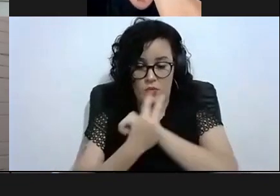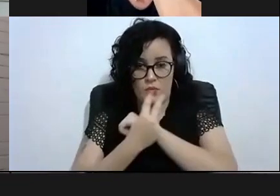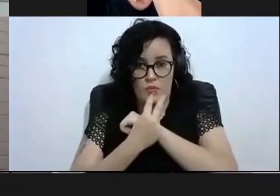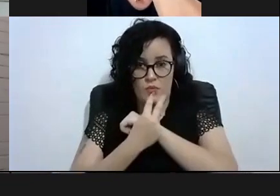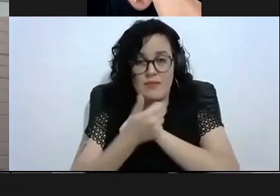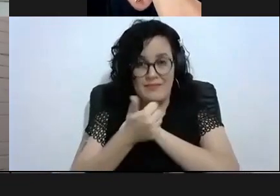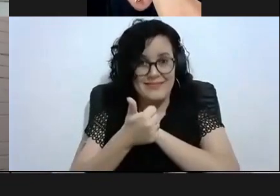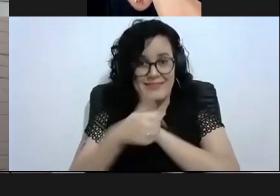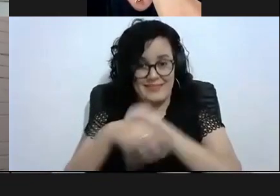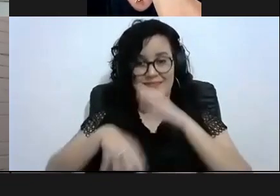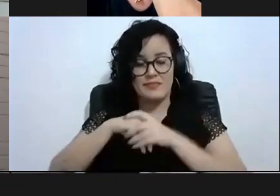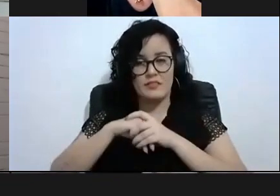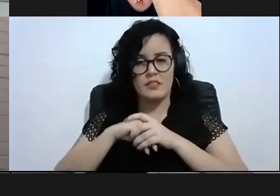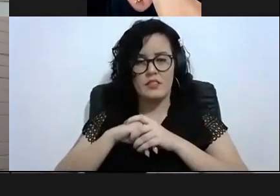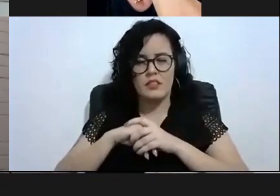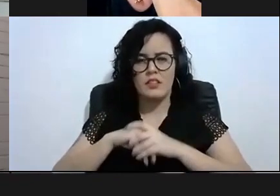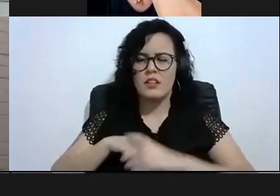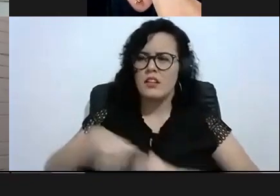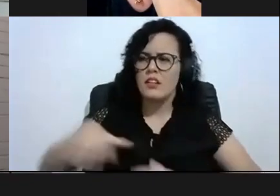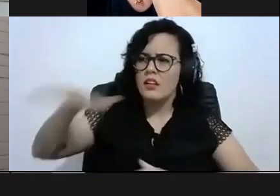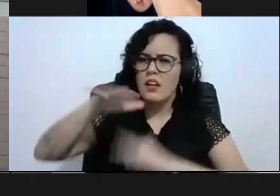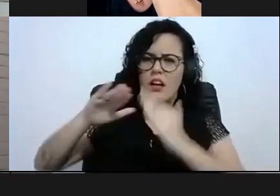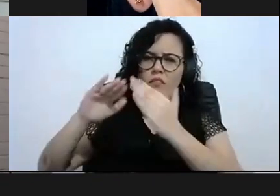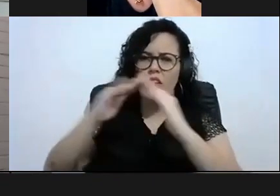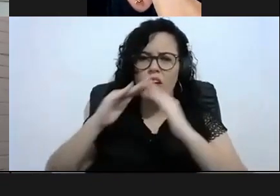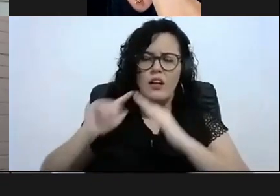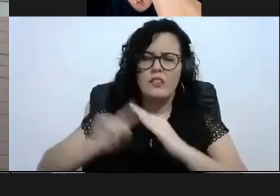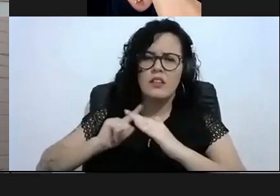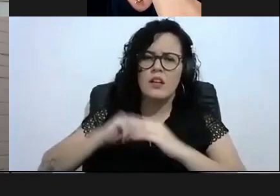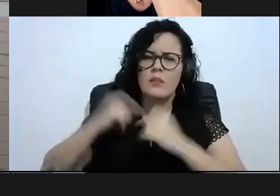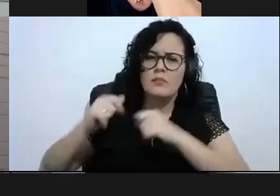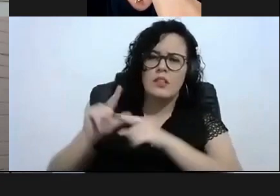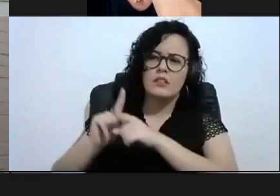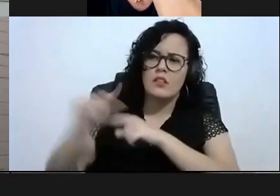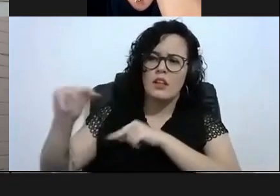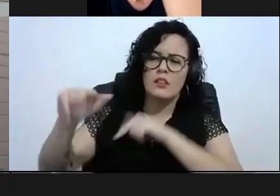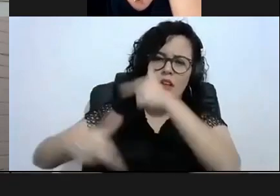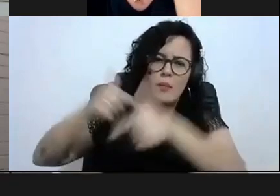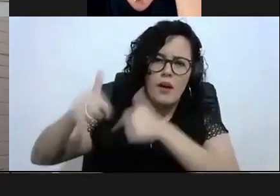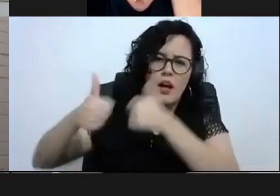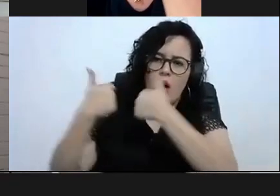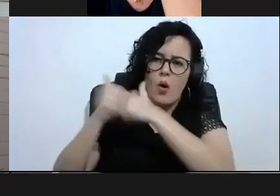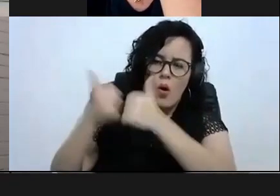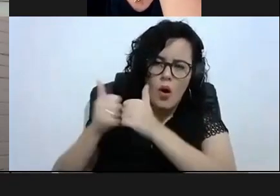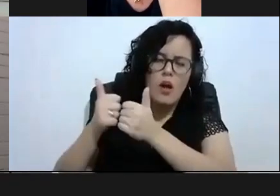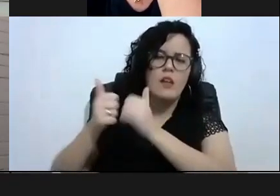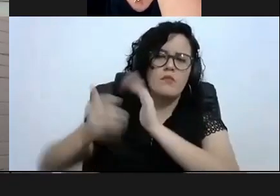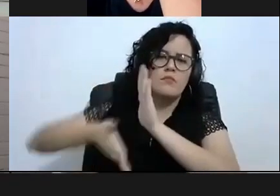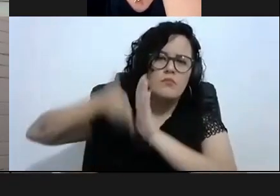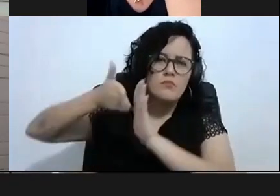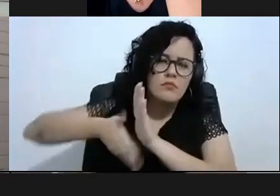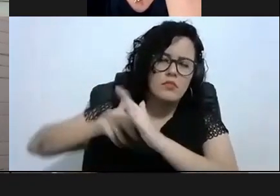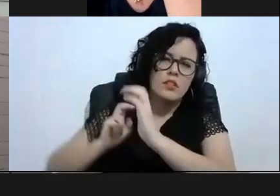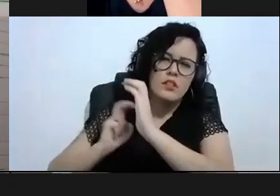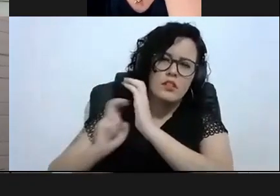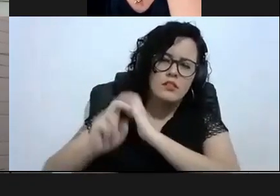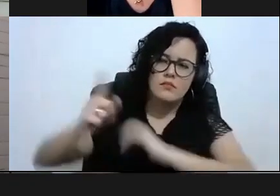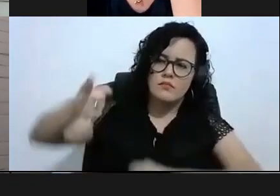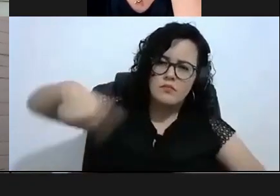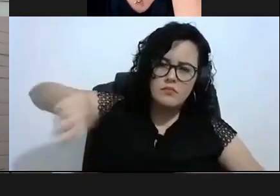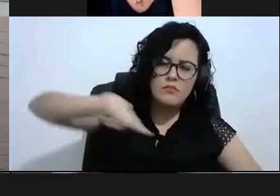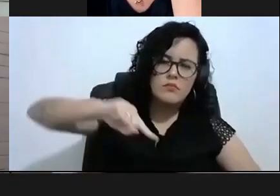mas quem está na periferia, que tem que sair para trabalhar, pegar o seu ônibus, o seu transporte público,